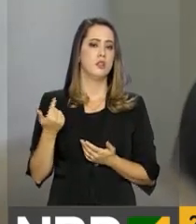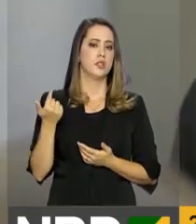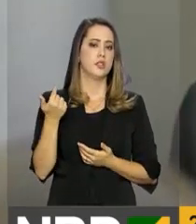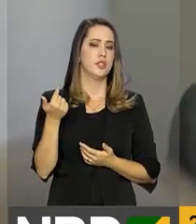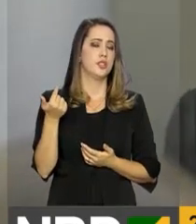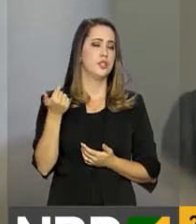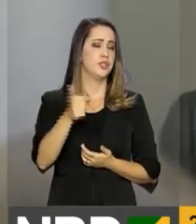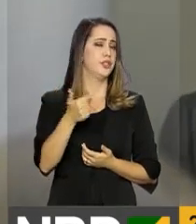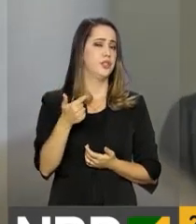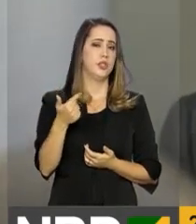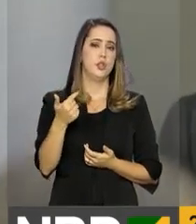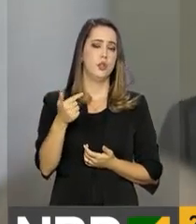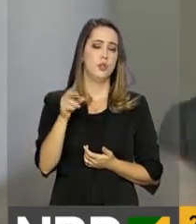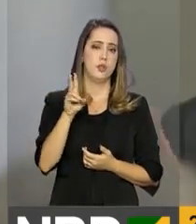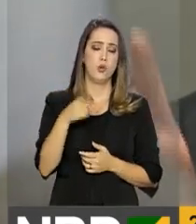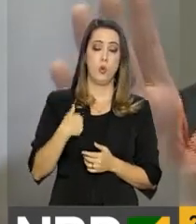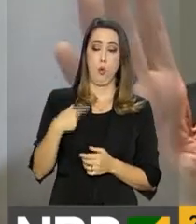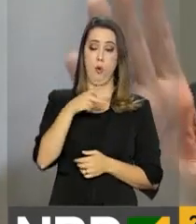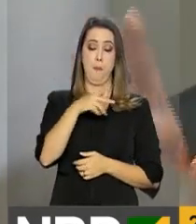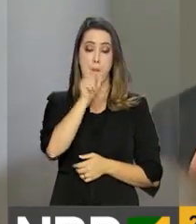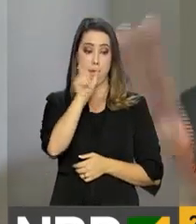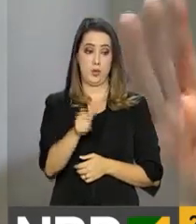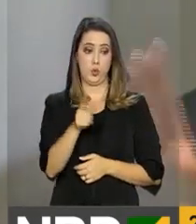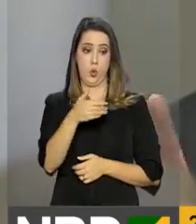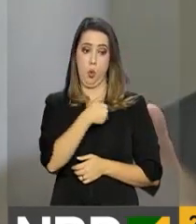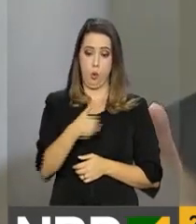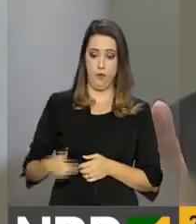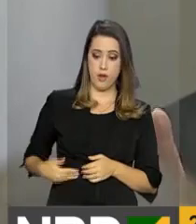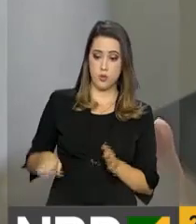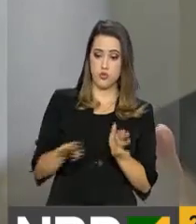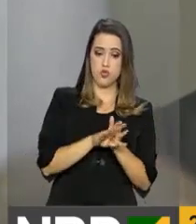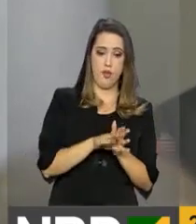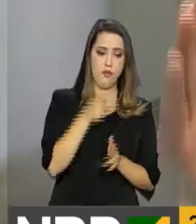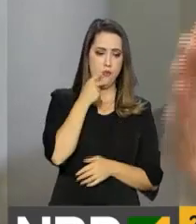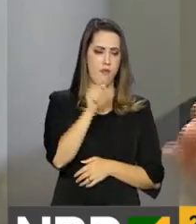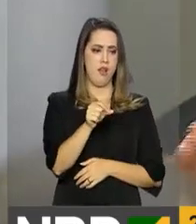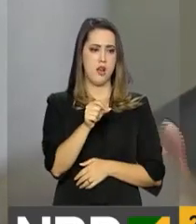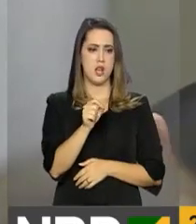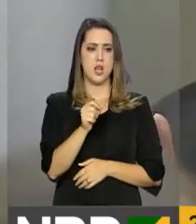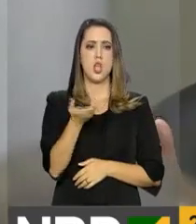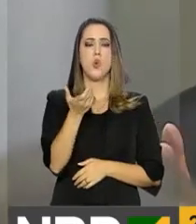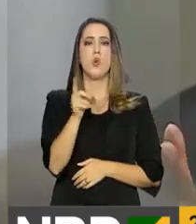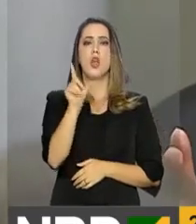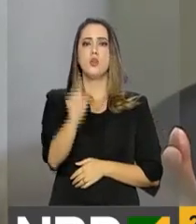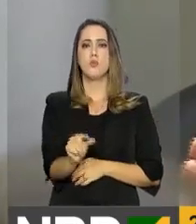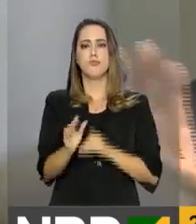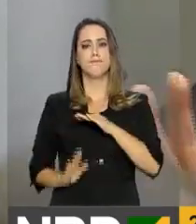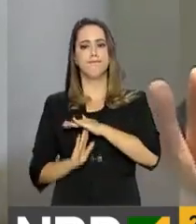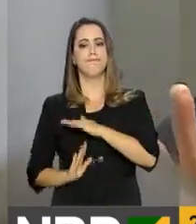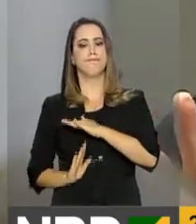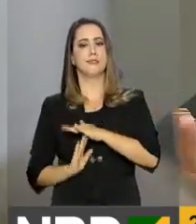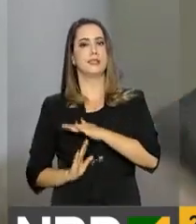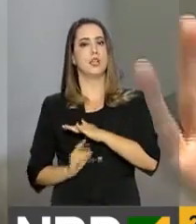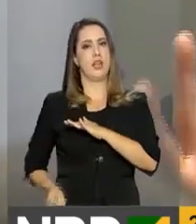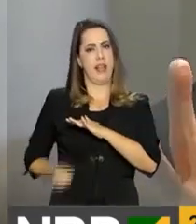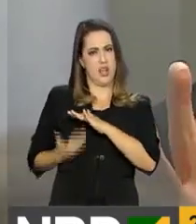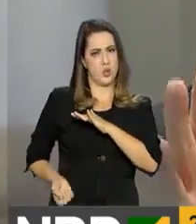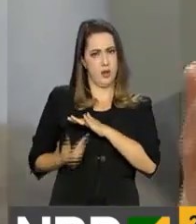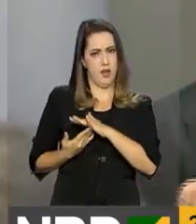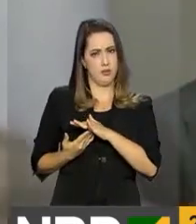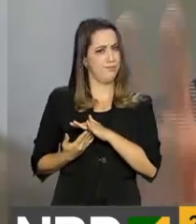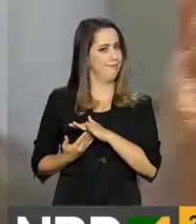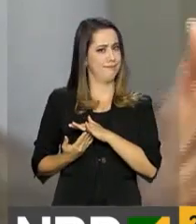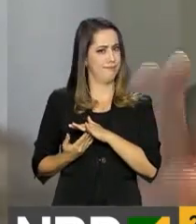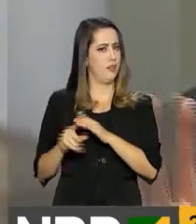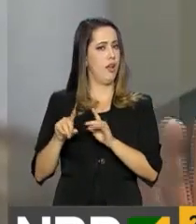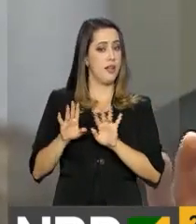usual que o governante chegue ao poder e diga: eu vou limitar os meus gastos. Porque o que mais o governante quer no nosso país é gastar. Gastar à vontade.